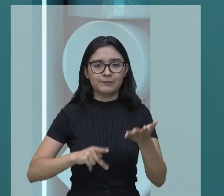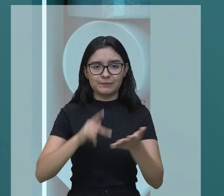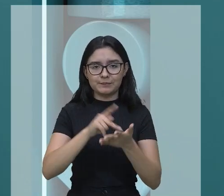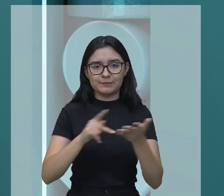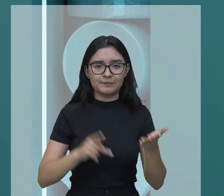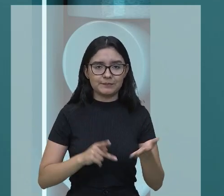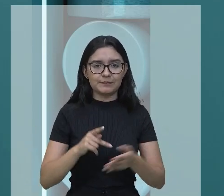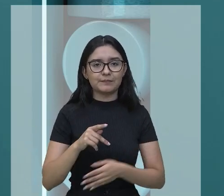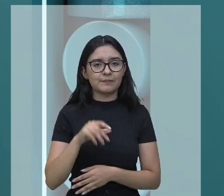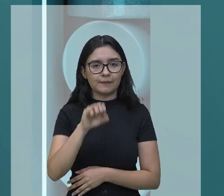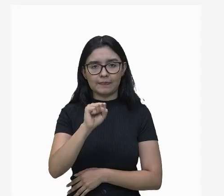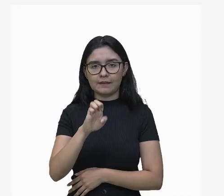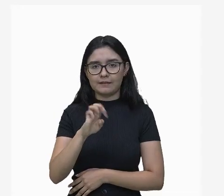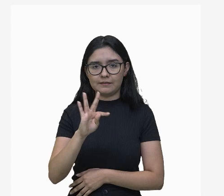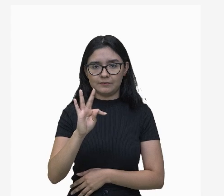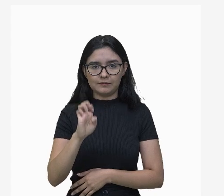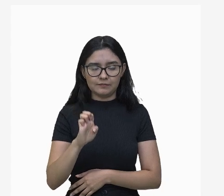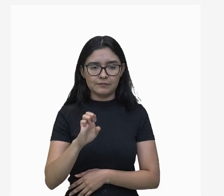Vamos lá?